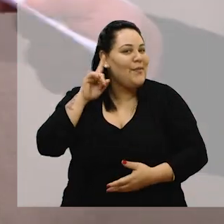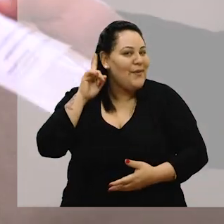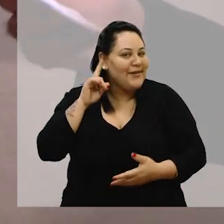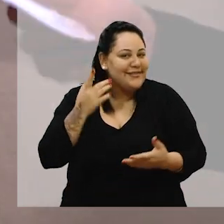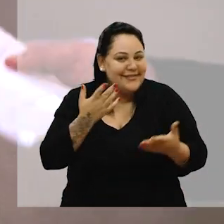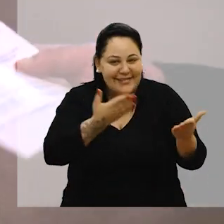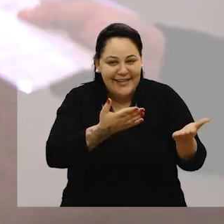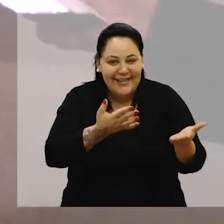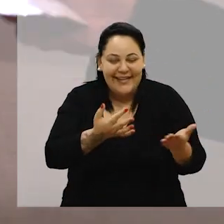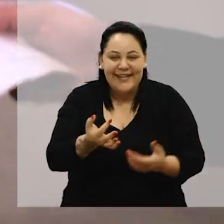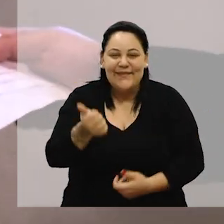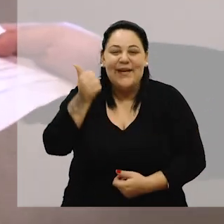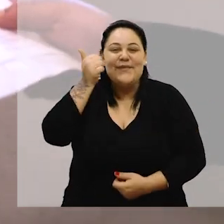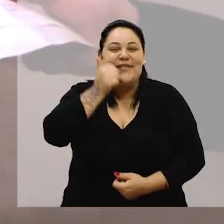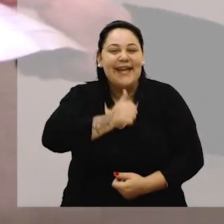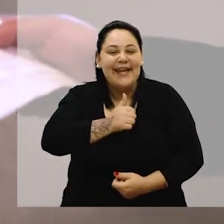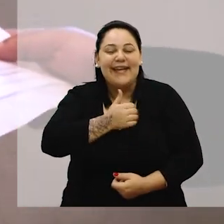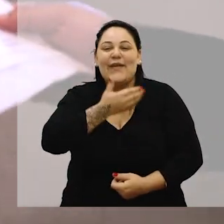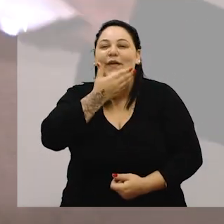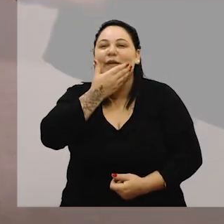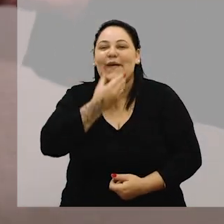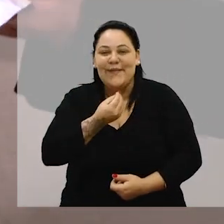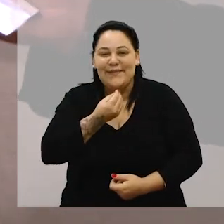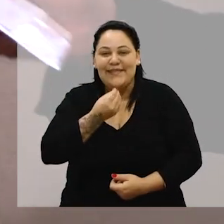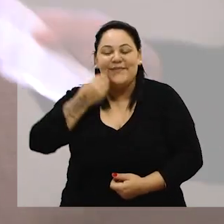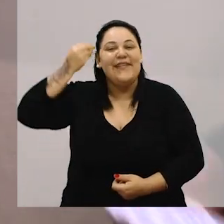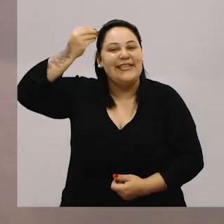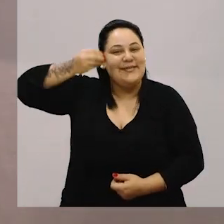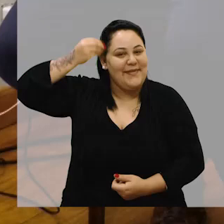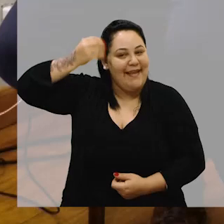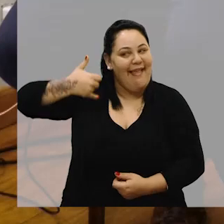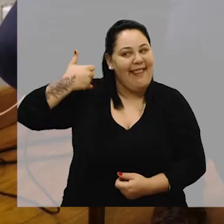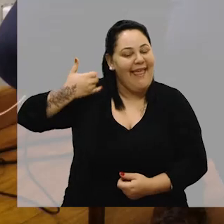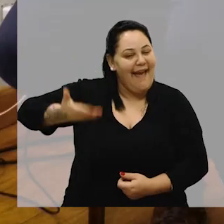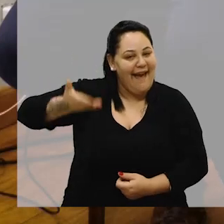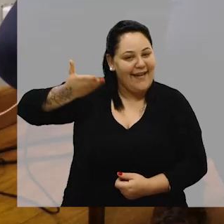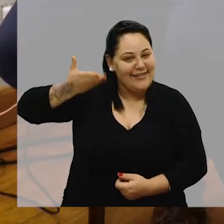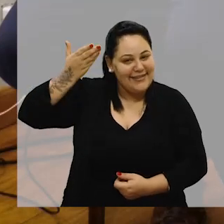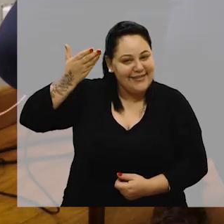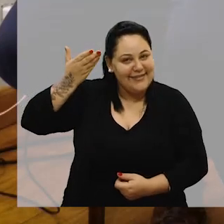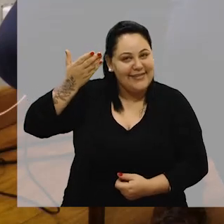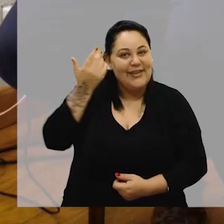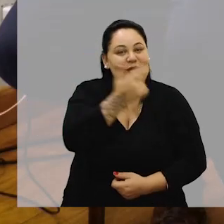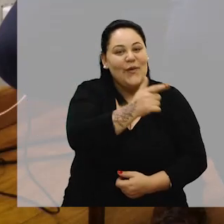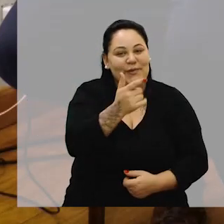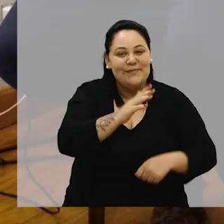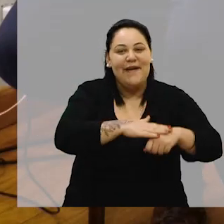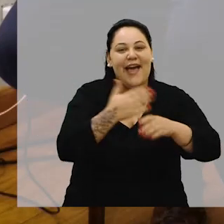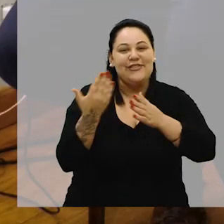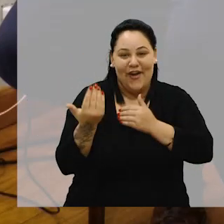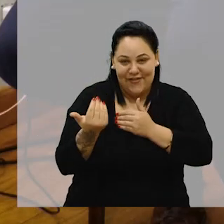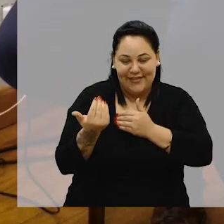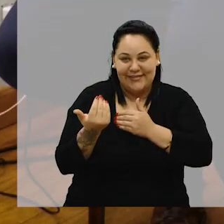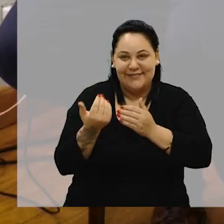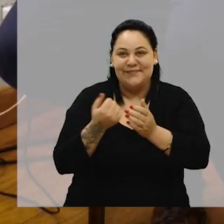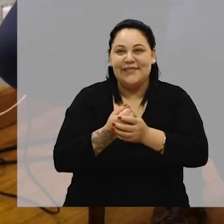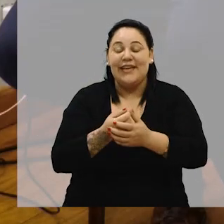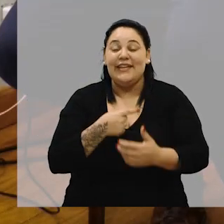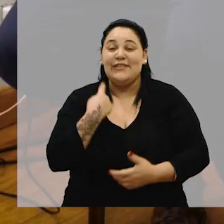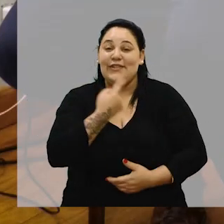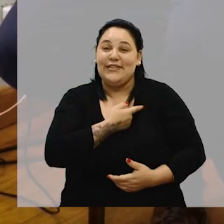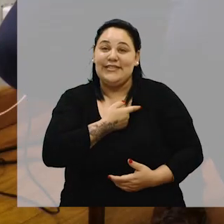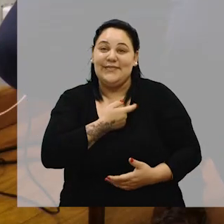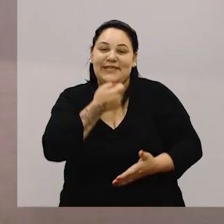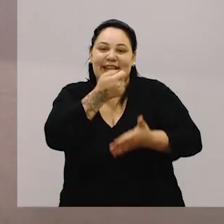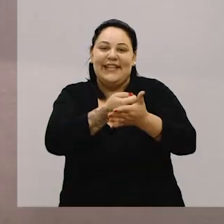né, uma mulher e um homem, um mais experiente, outra mais jovem, digamos assim. Eu e a Maia estamos tentando nos